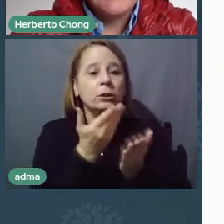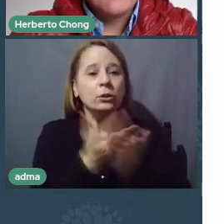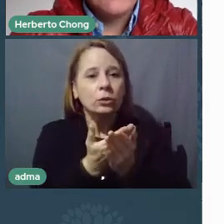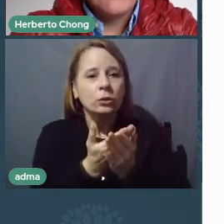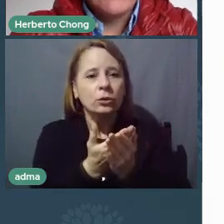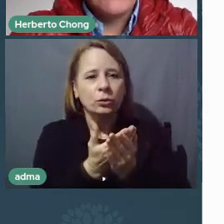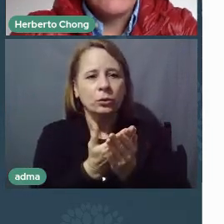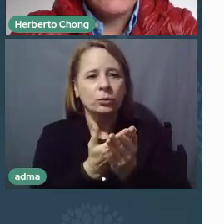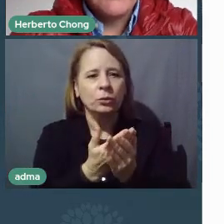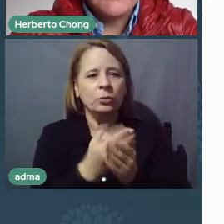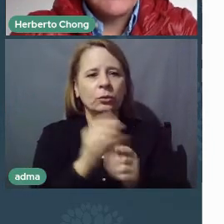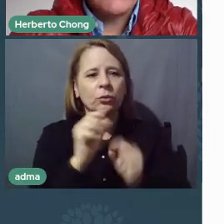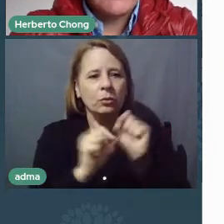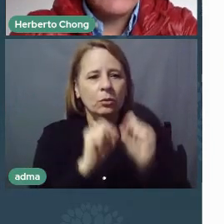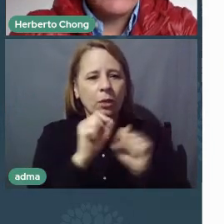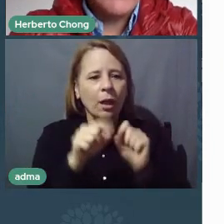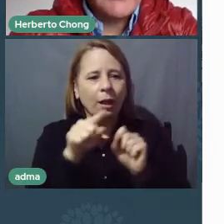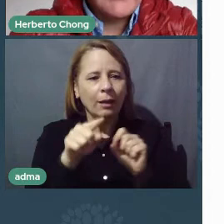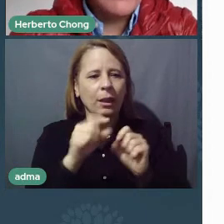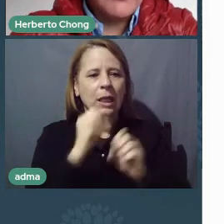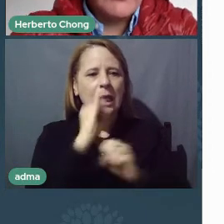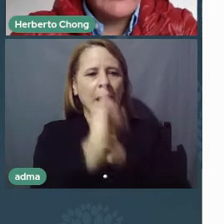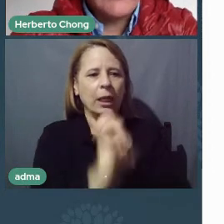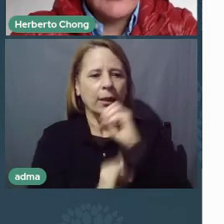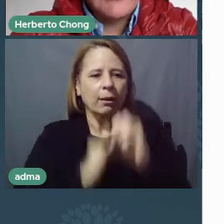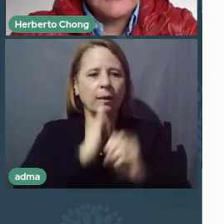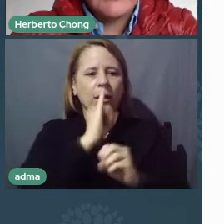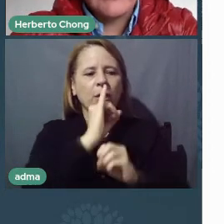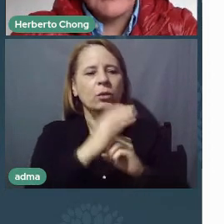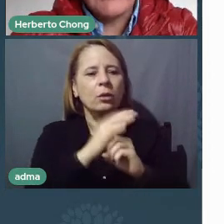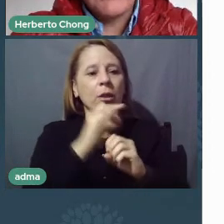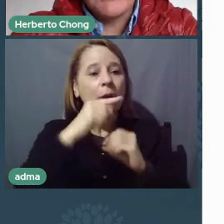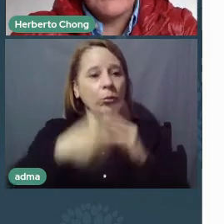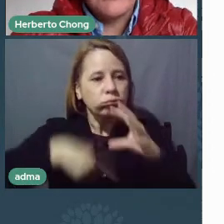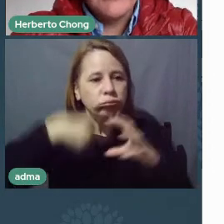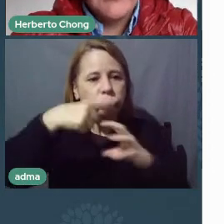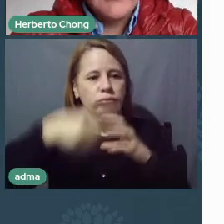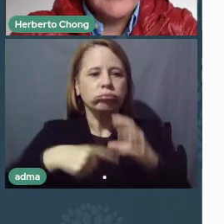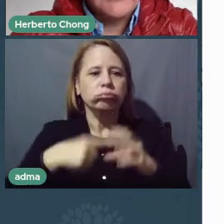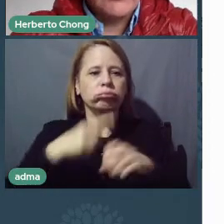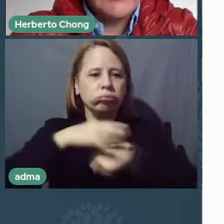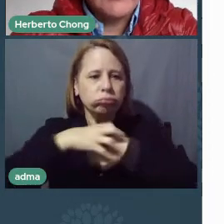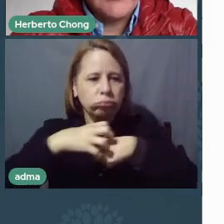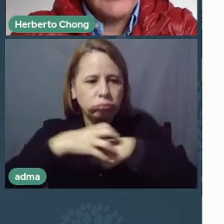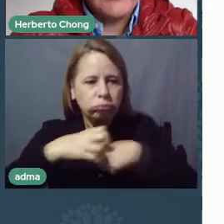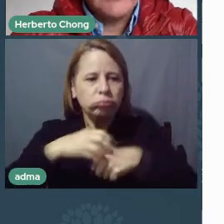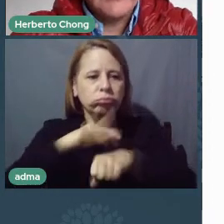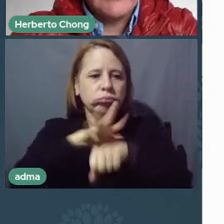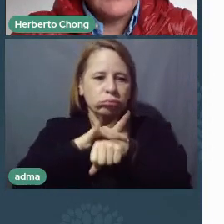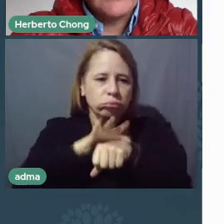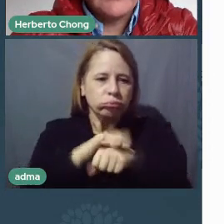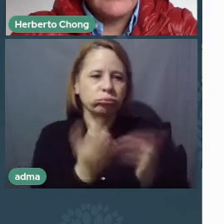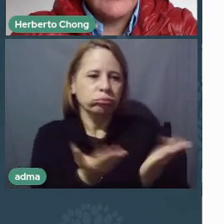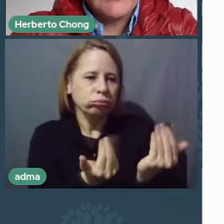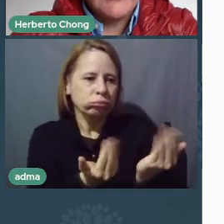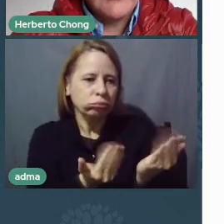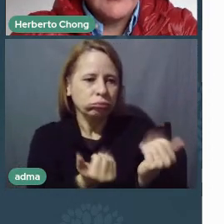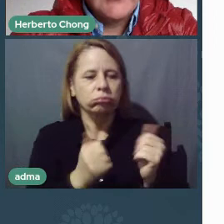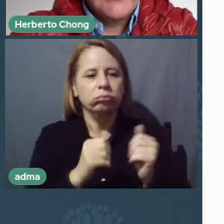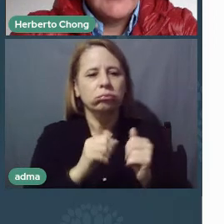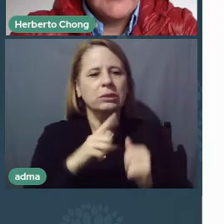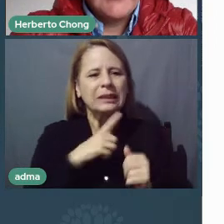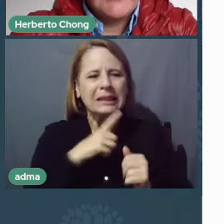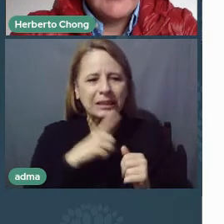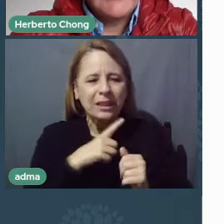ISAC, estudo internacional sobre asma e doenças alérgicas na infância e adolescência, né? Então a gente olha